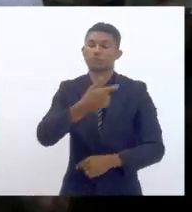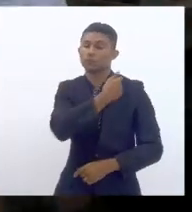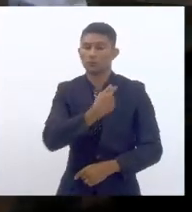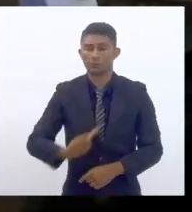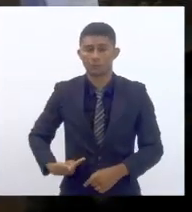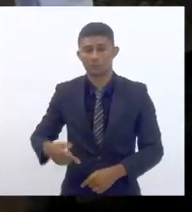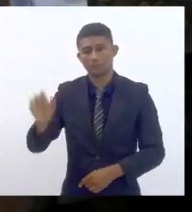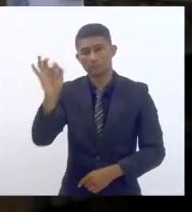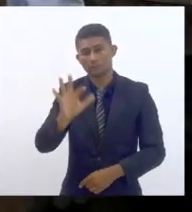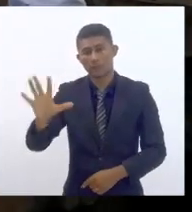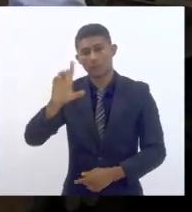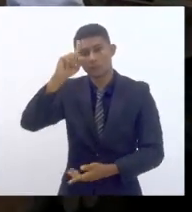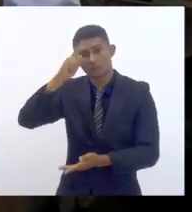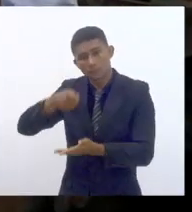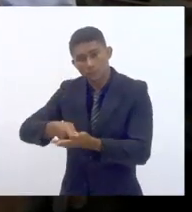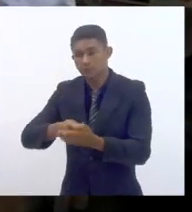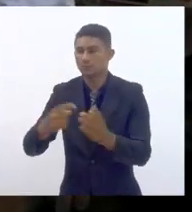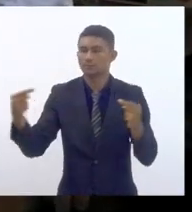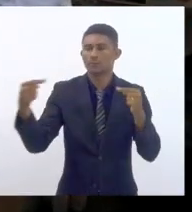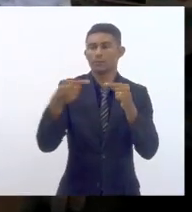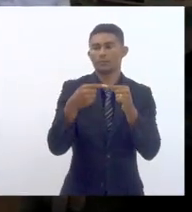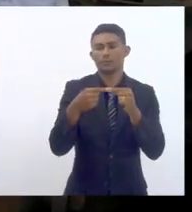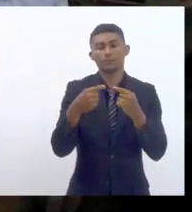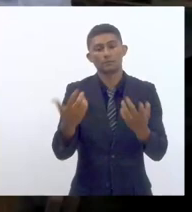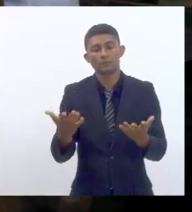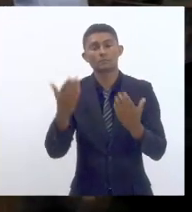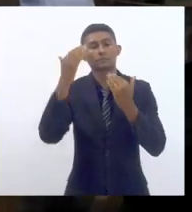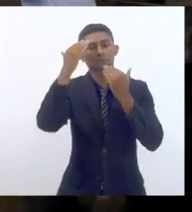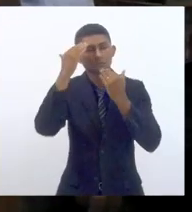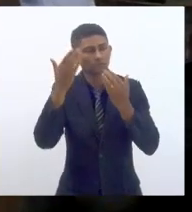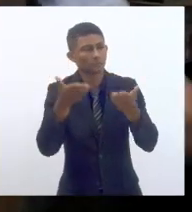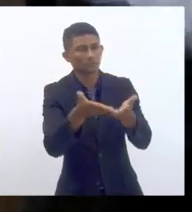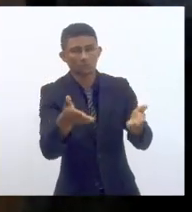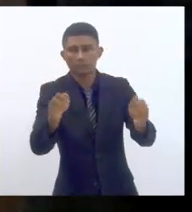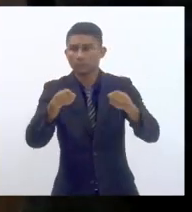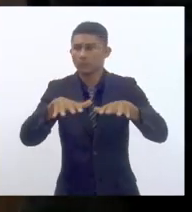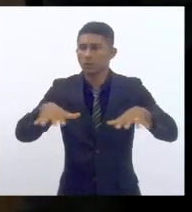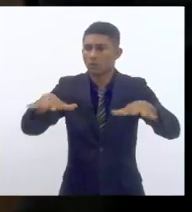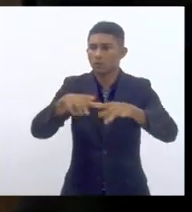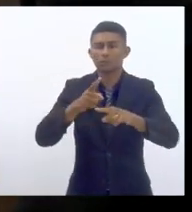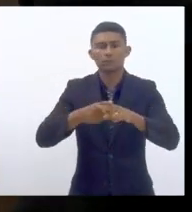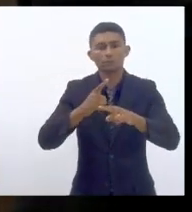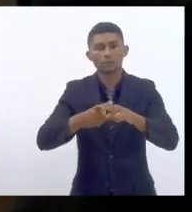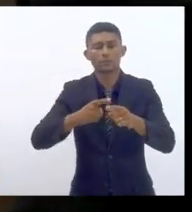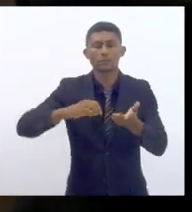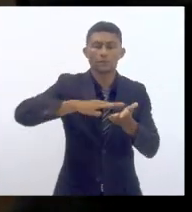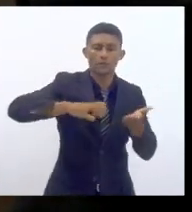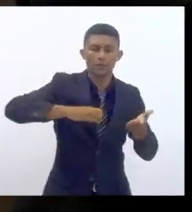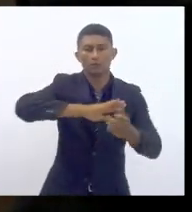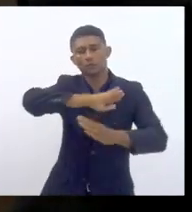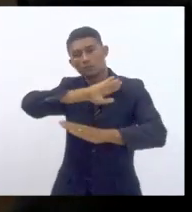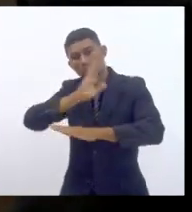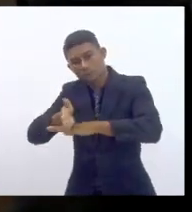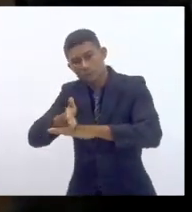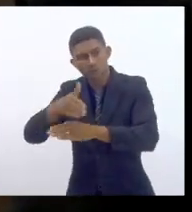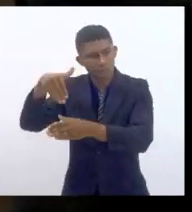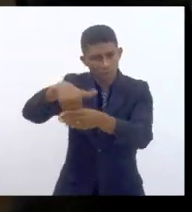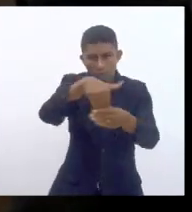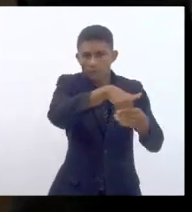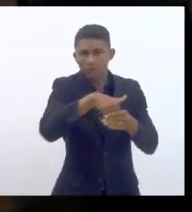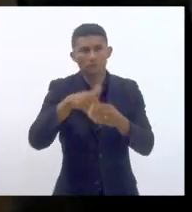Então, queria, ao mesmo tempo, que agradecer a todos que votaram pela derrubada do veto. Desde